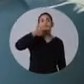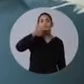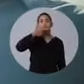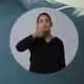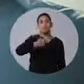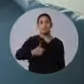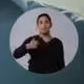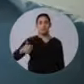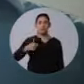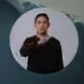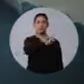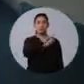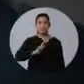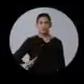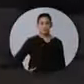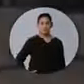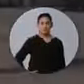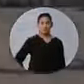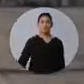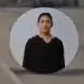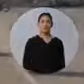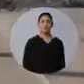11 Governador.